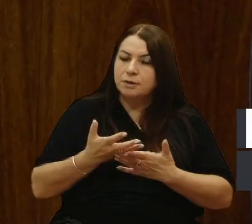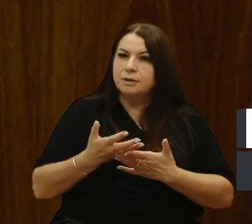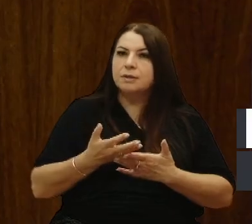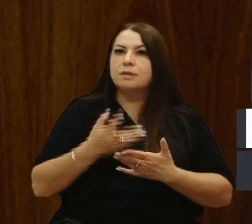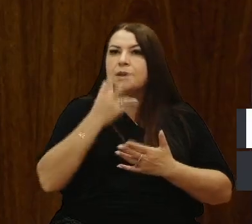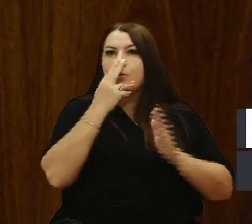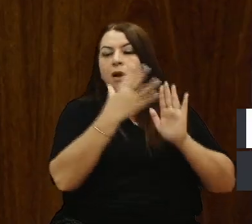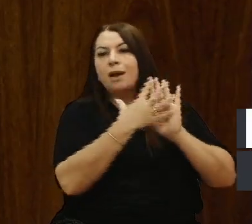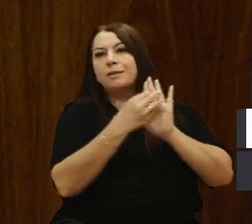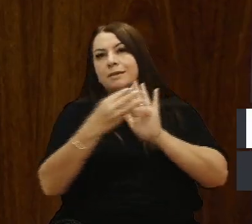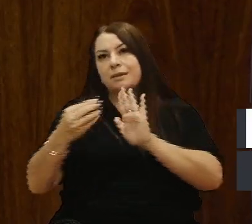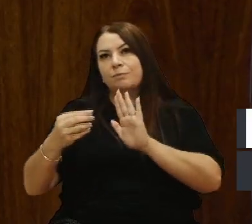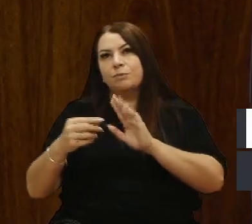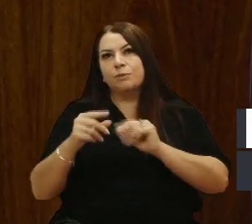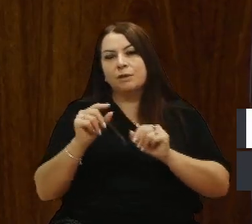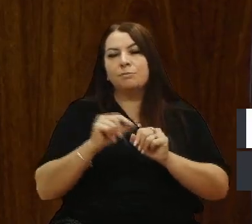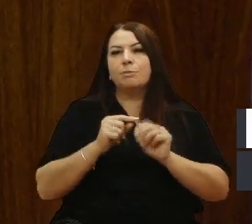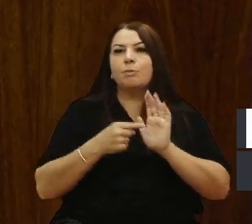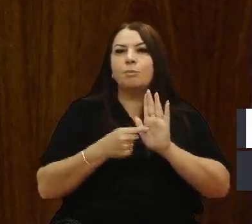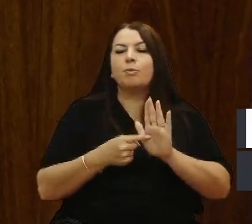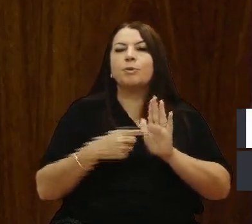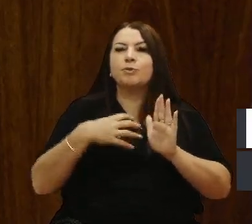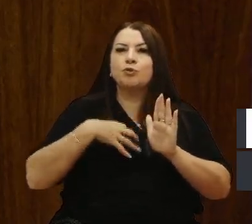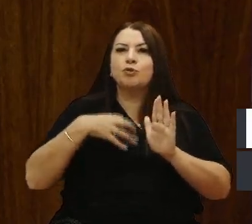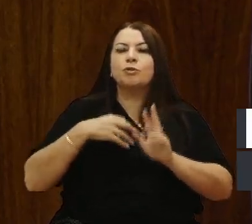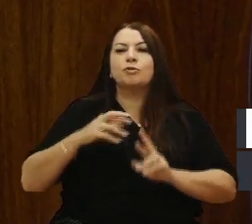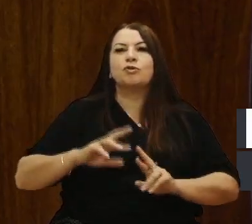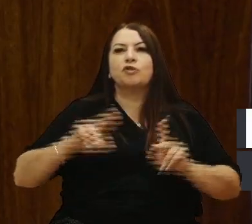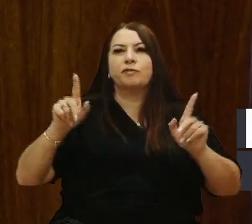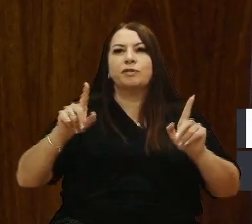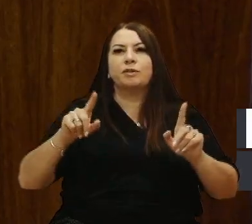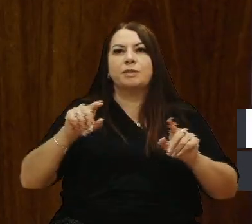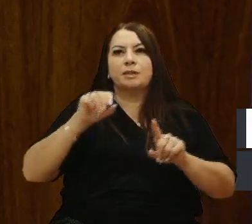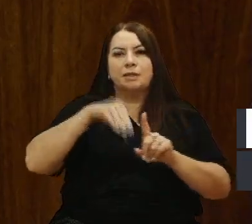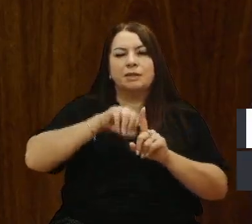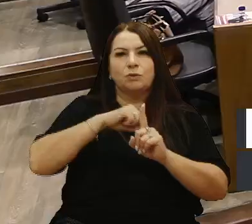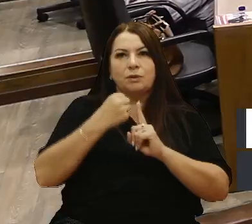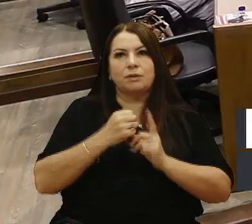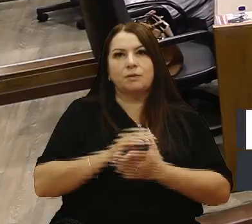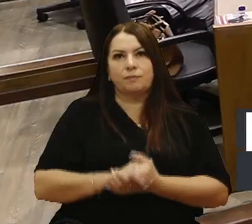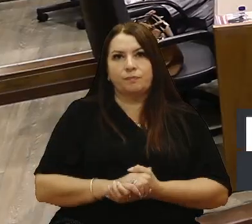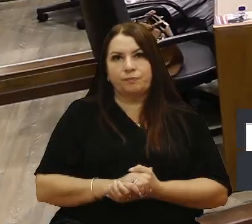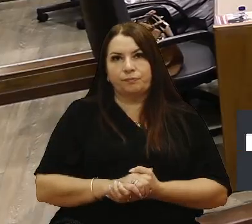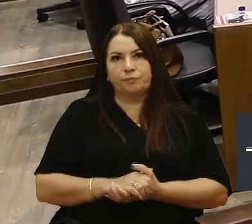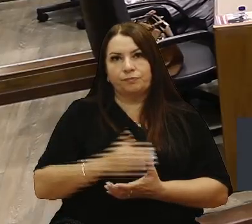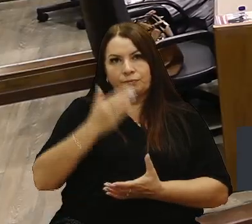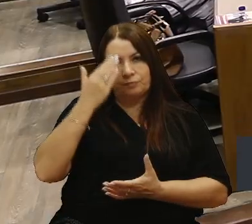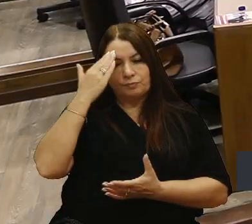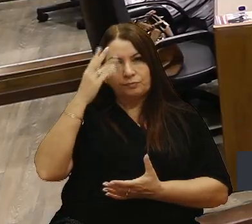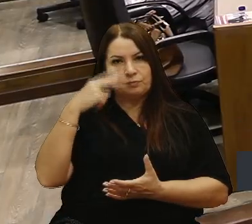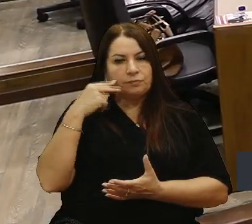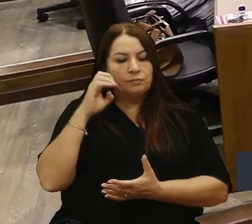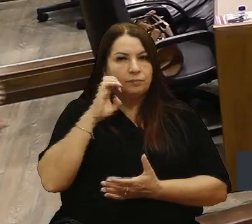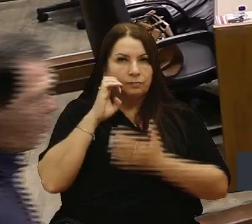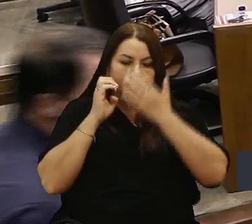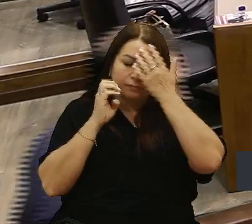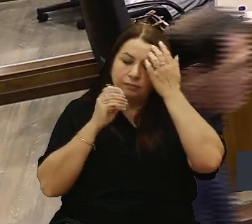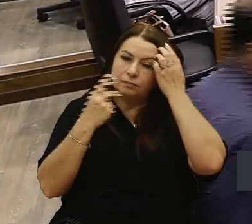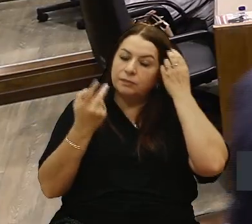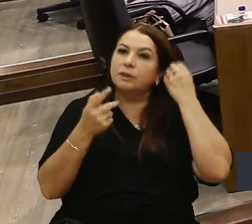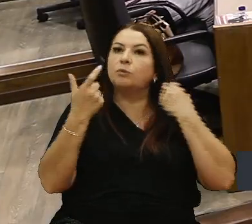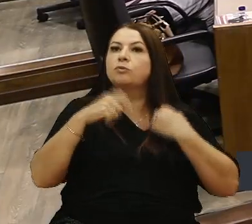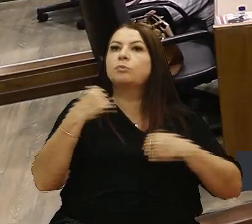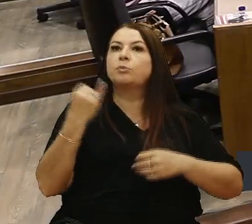de exemplo para que a gente trate de uma maneira diferente na nossa sociedade. Obrigada, vereadora Estela. Então, eu